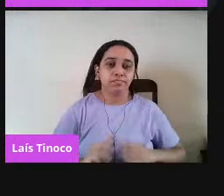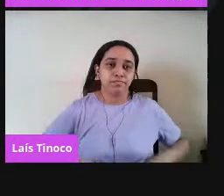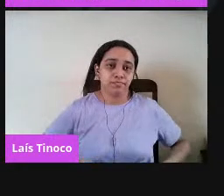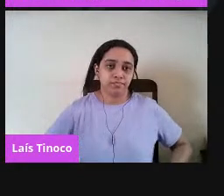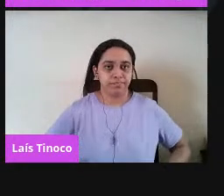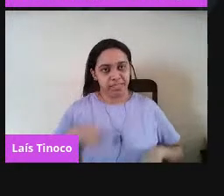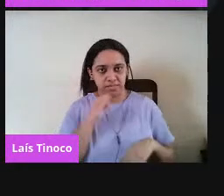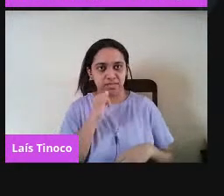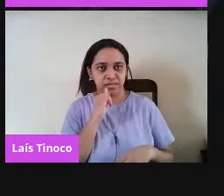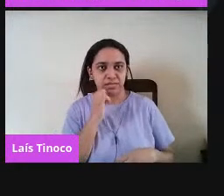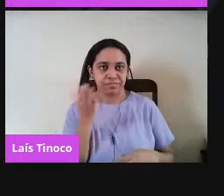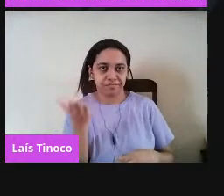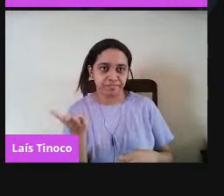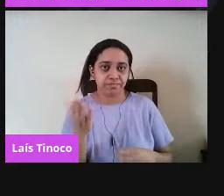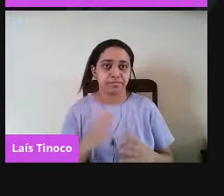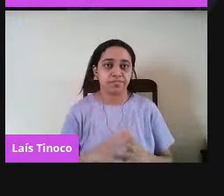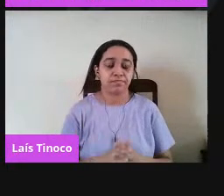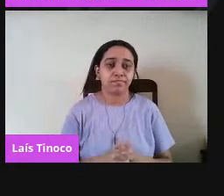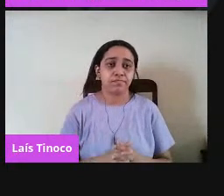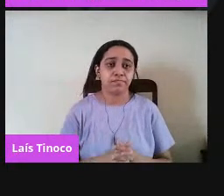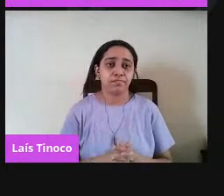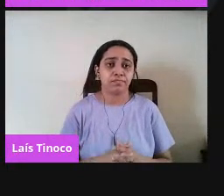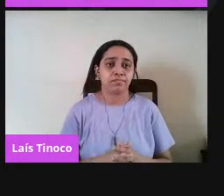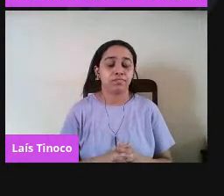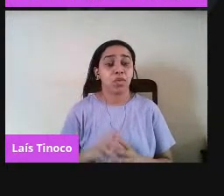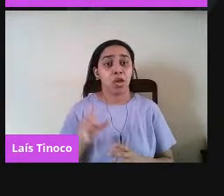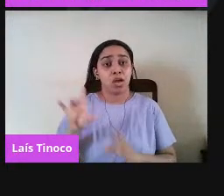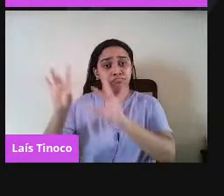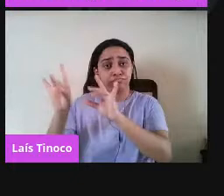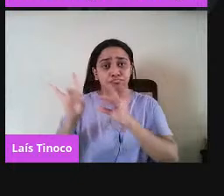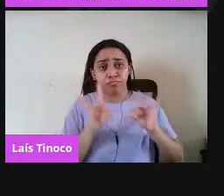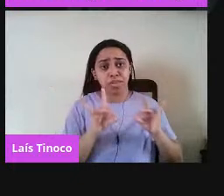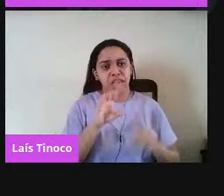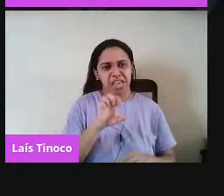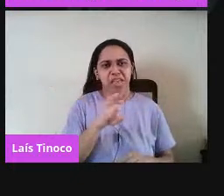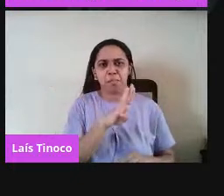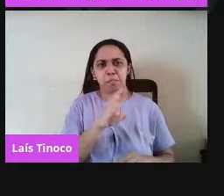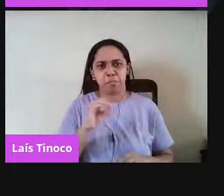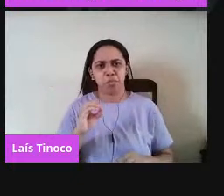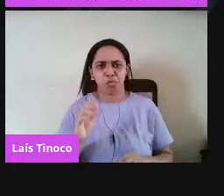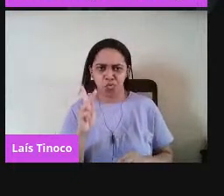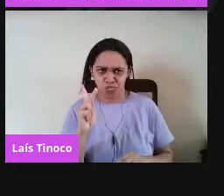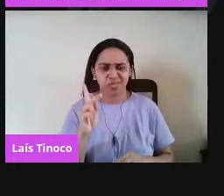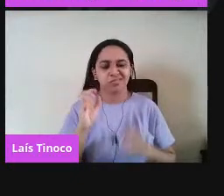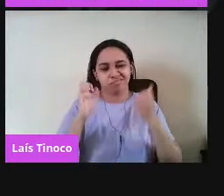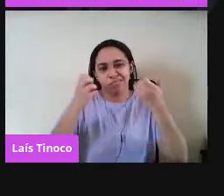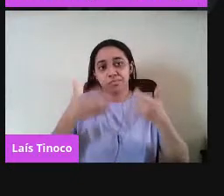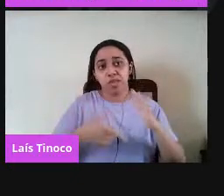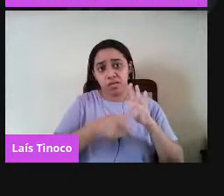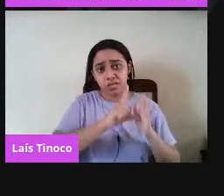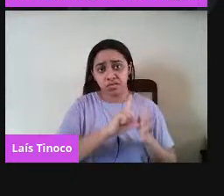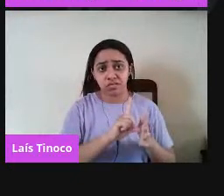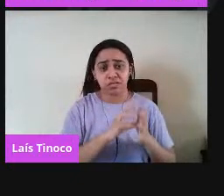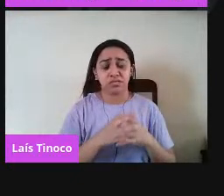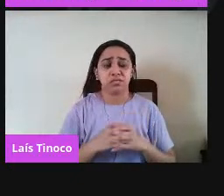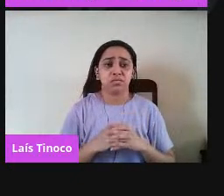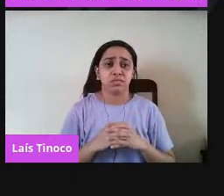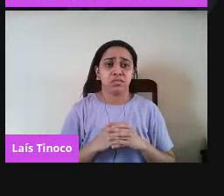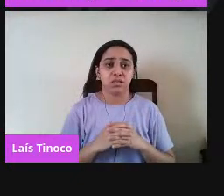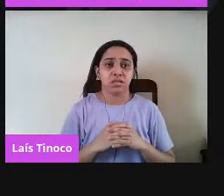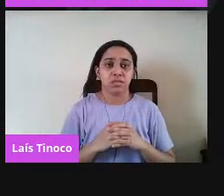exemplo, tirado de um e-book, esse que eu falei para vocês. Então, diz